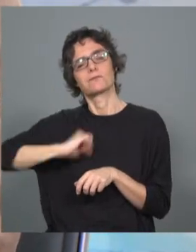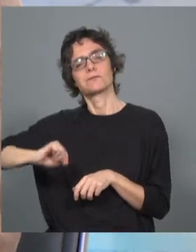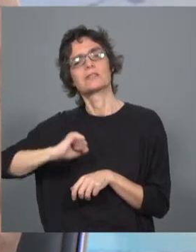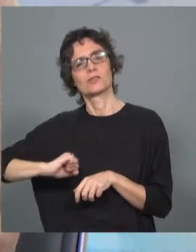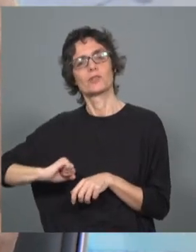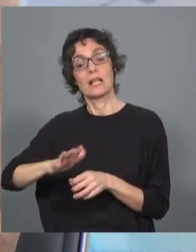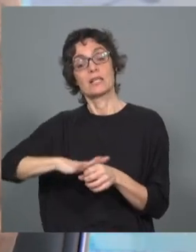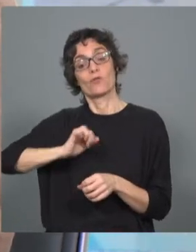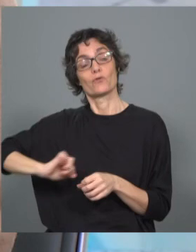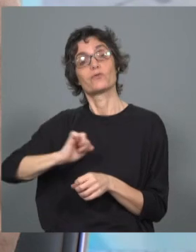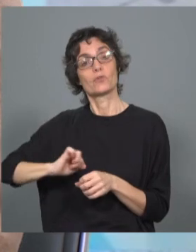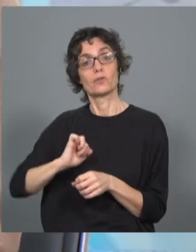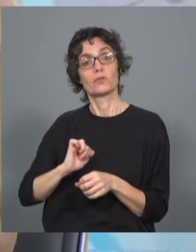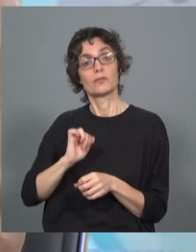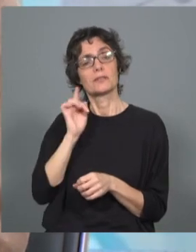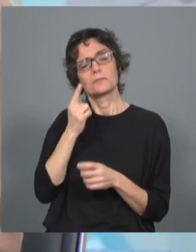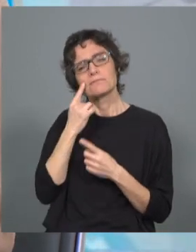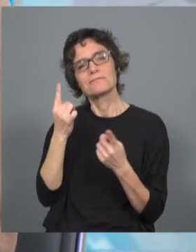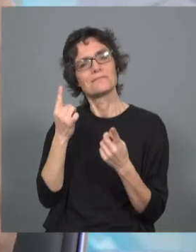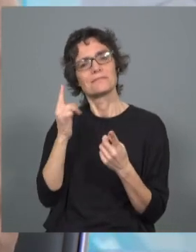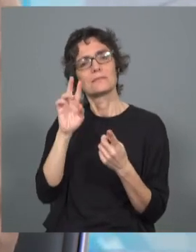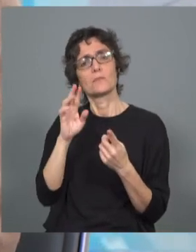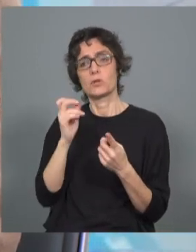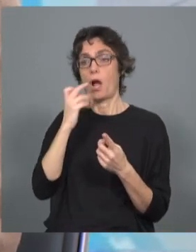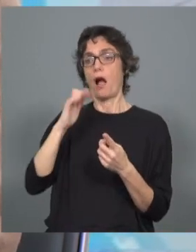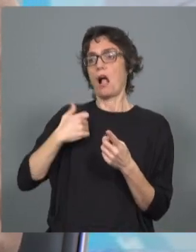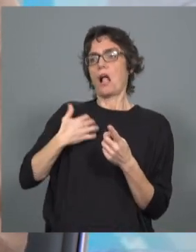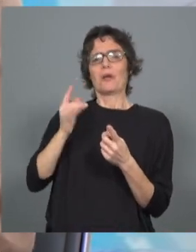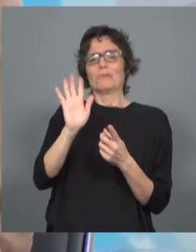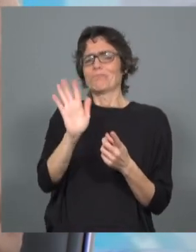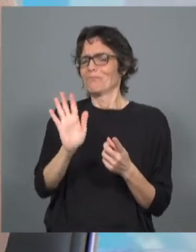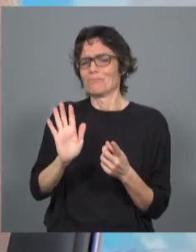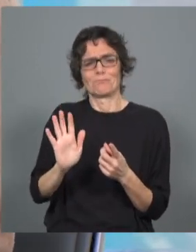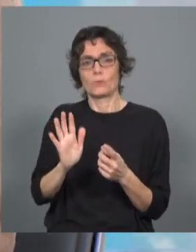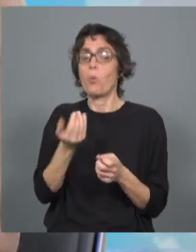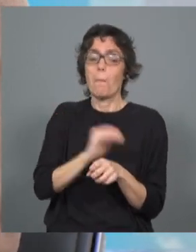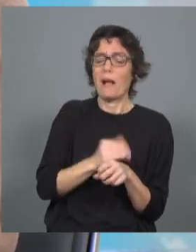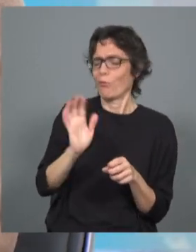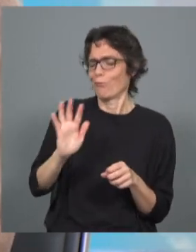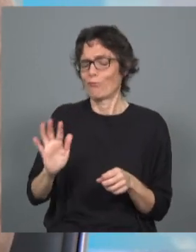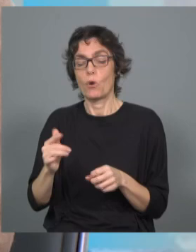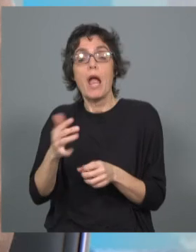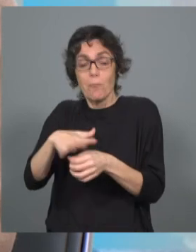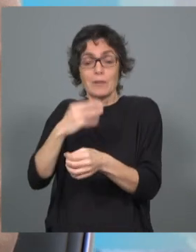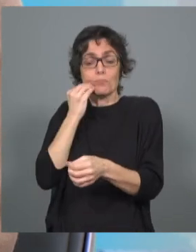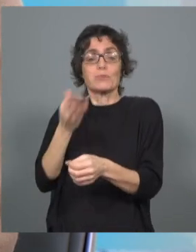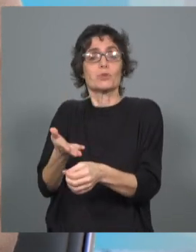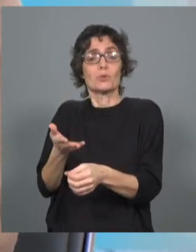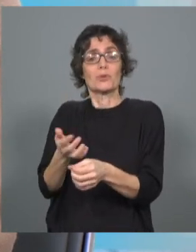situação, do qual não é uma questão de orgulho ou pecado, mas é uma situação que é de facto